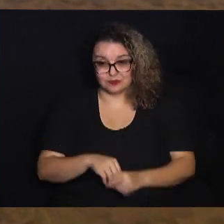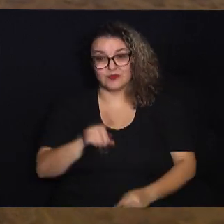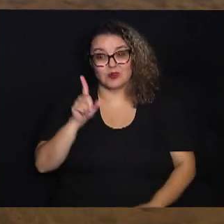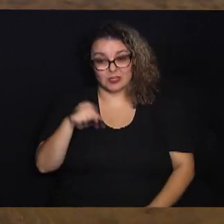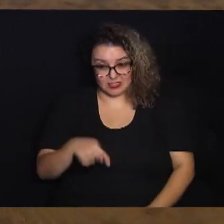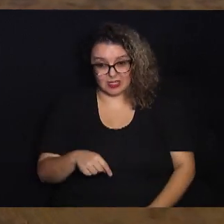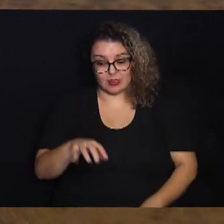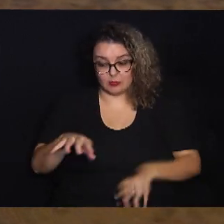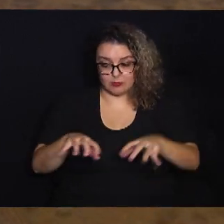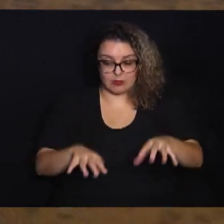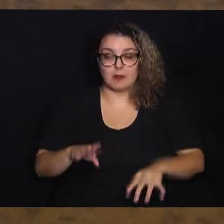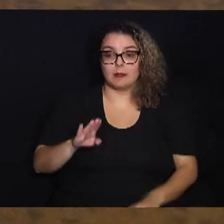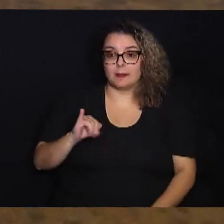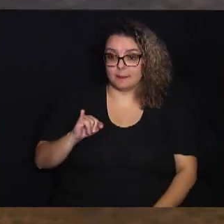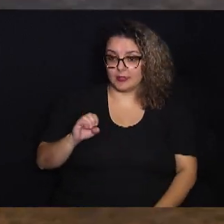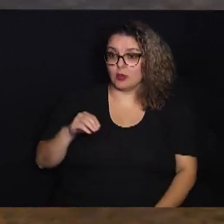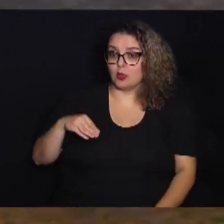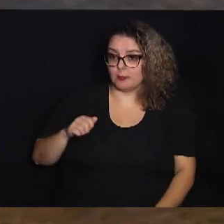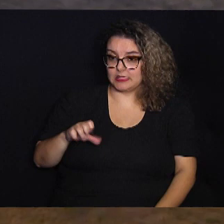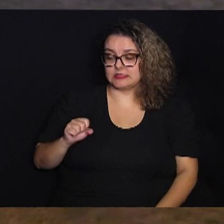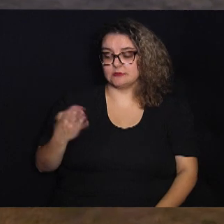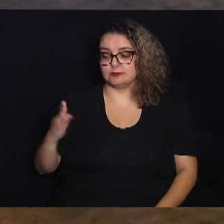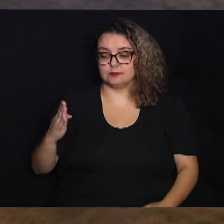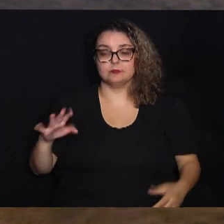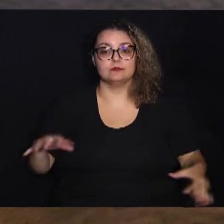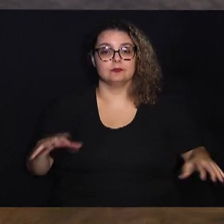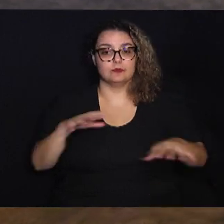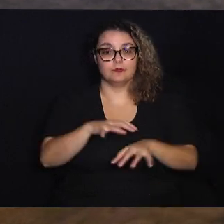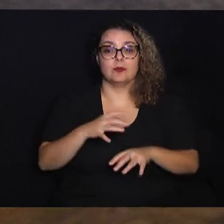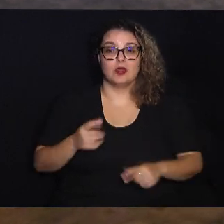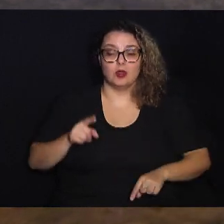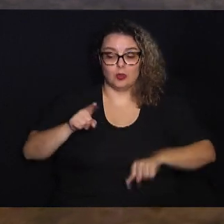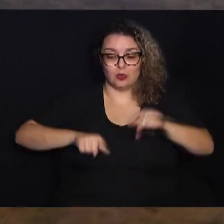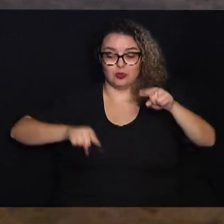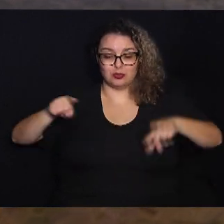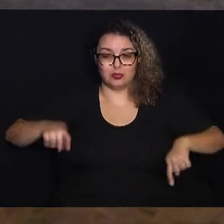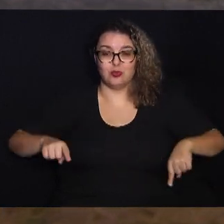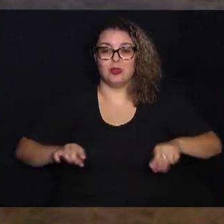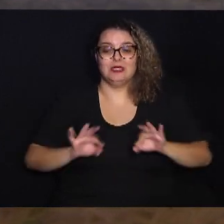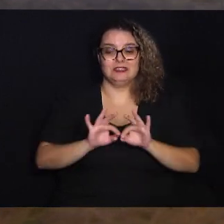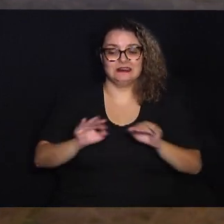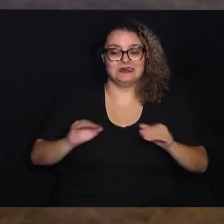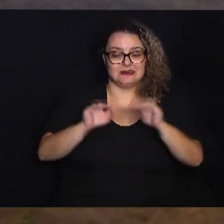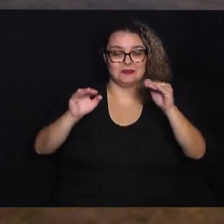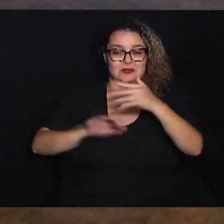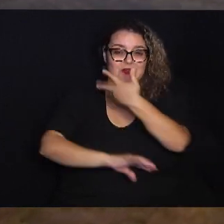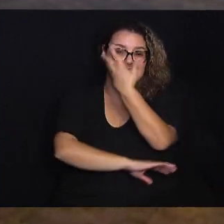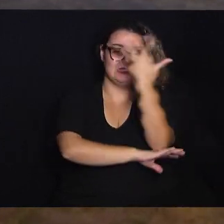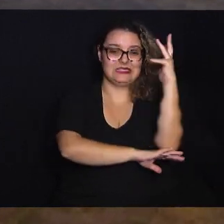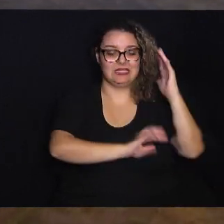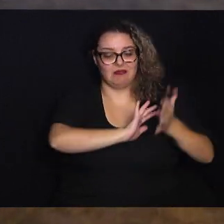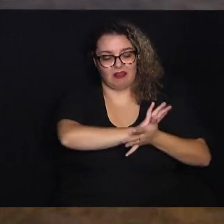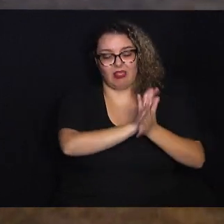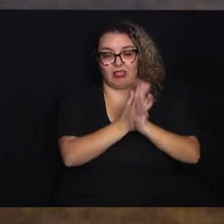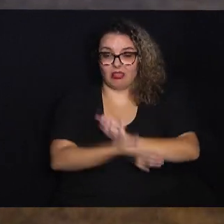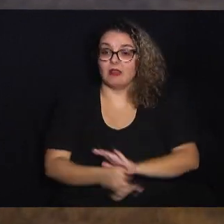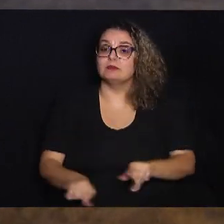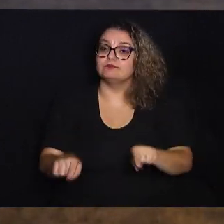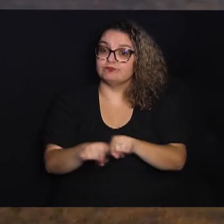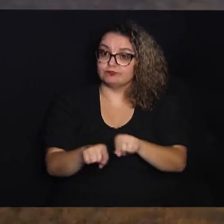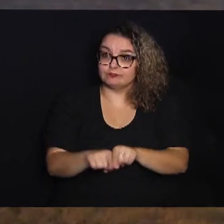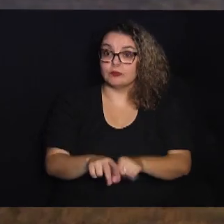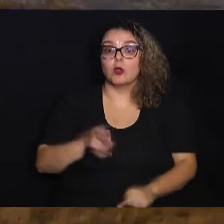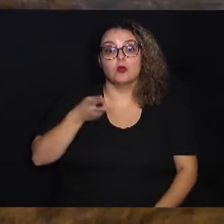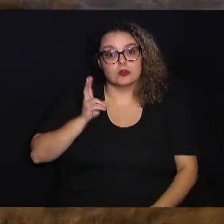os fatores considerados pelo MapBiomas estão o tamanho e nível de isolamento dos fragmentos florestais. Além